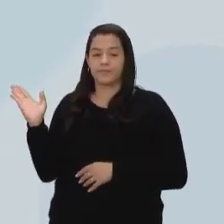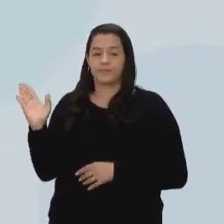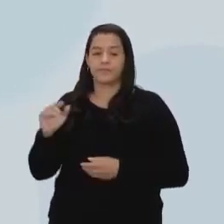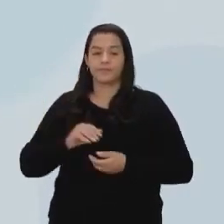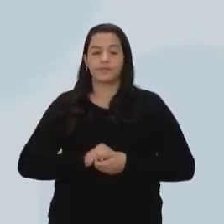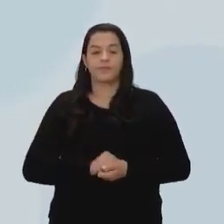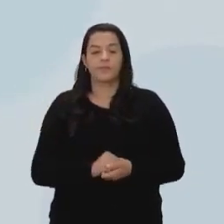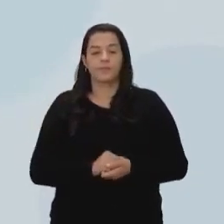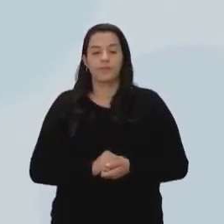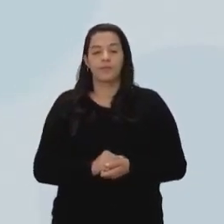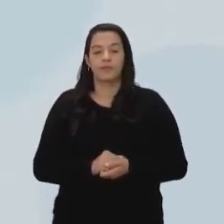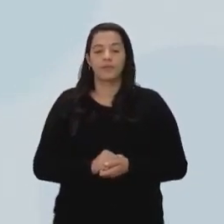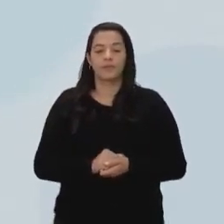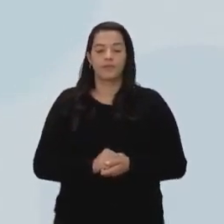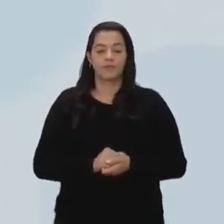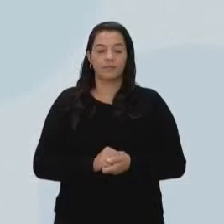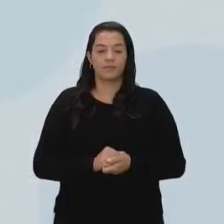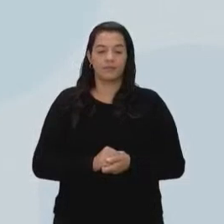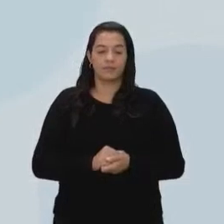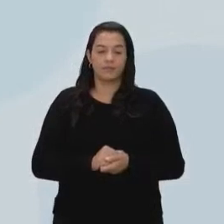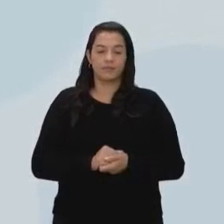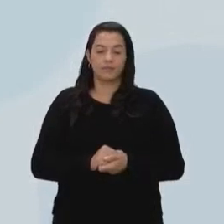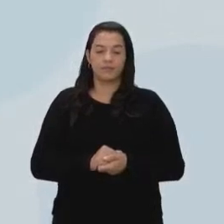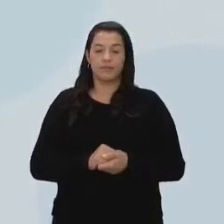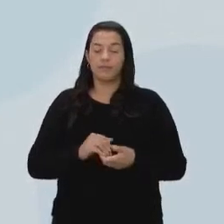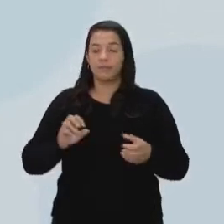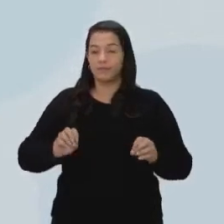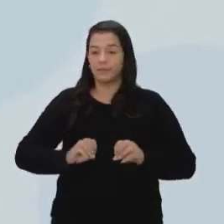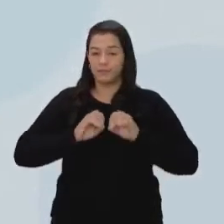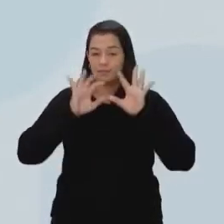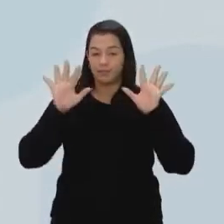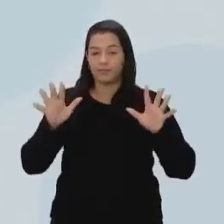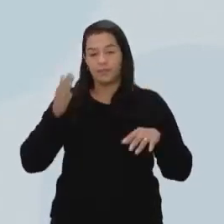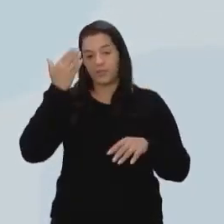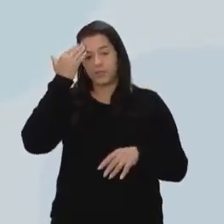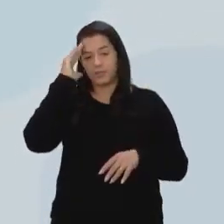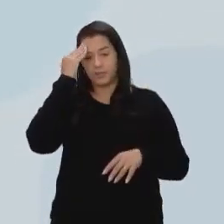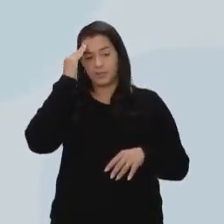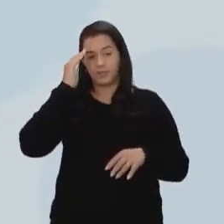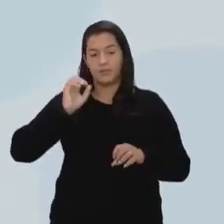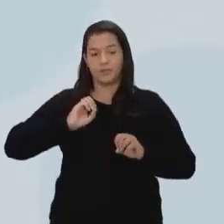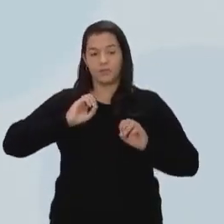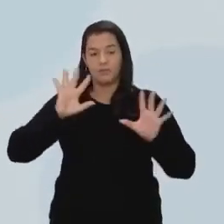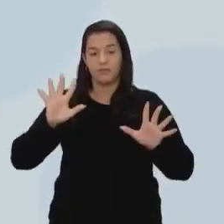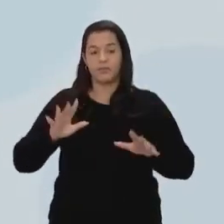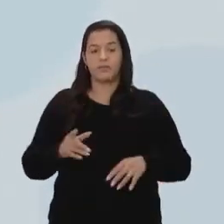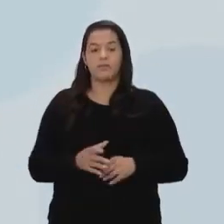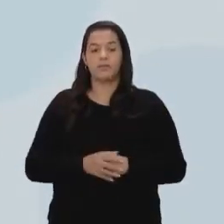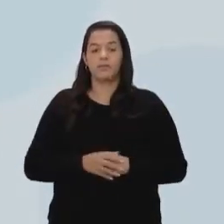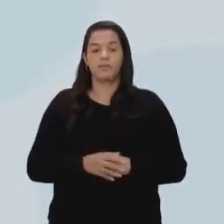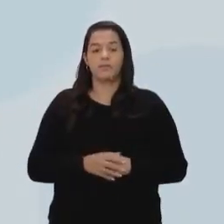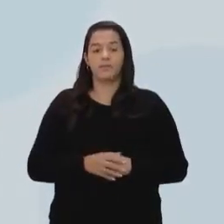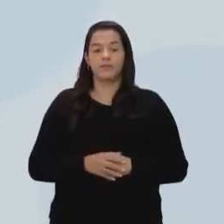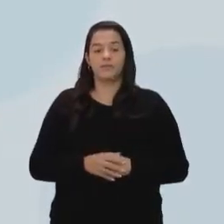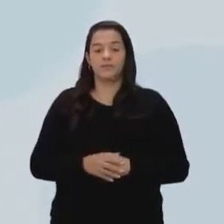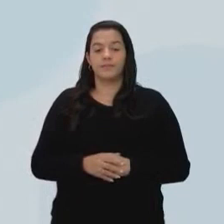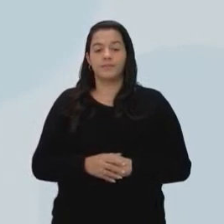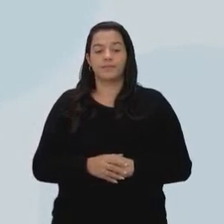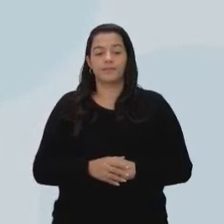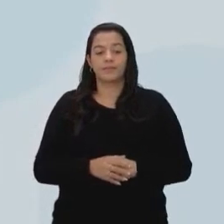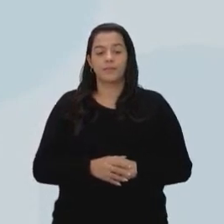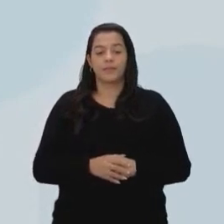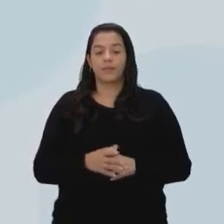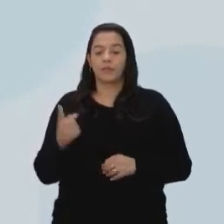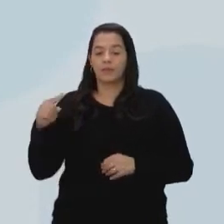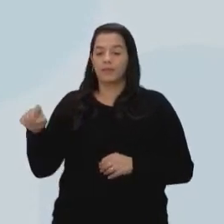forma mais, vamos falar assim, mais visual de você entender. O par de elétron aqui, ó,